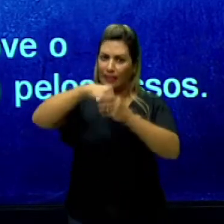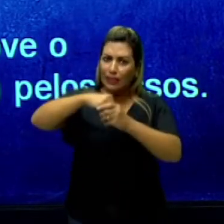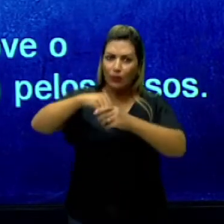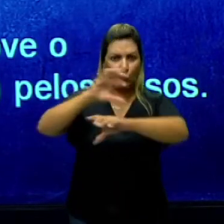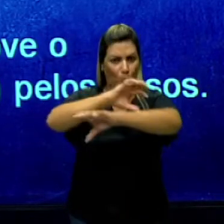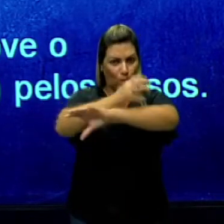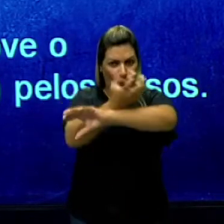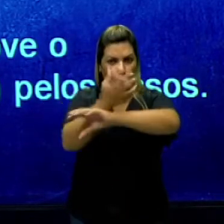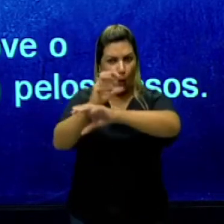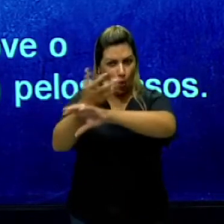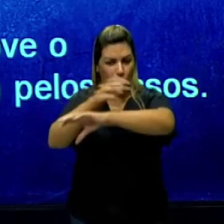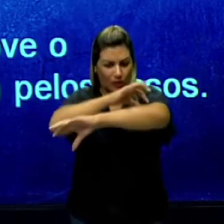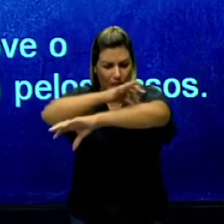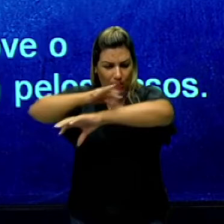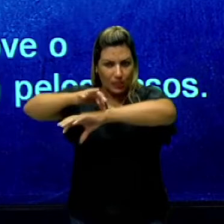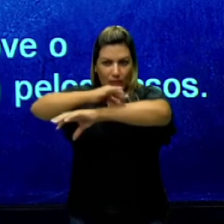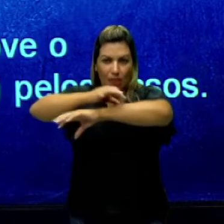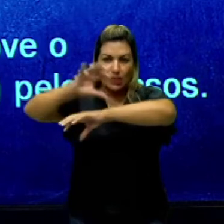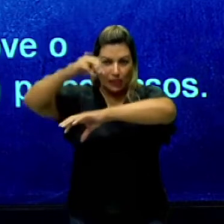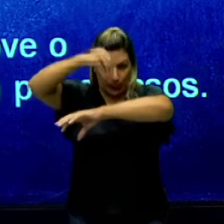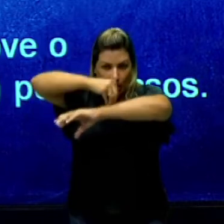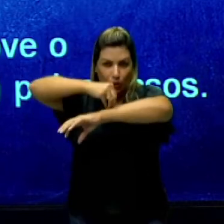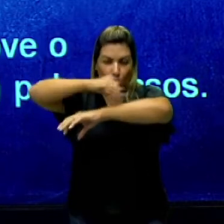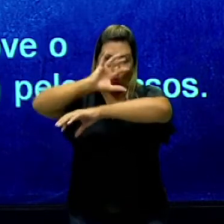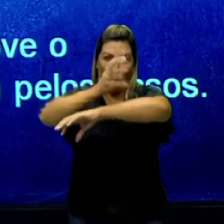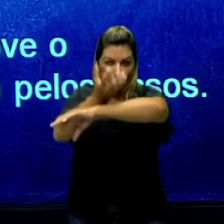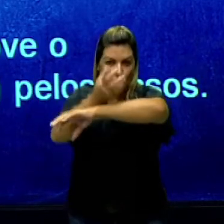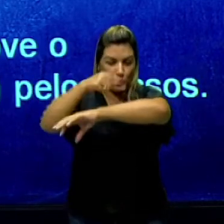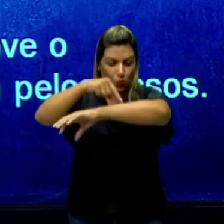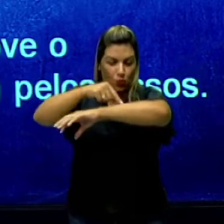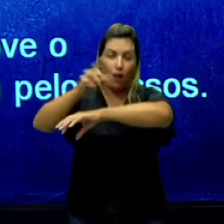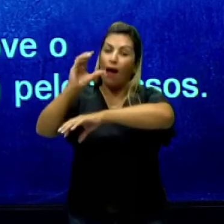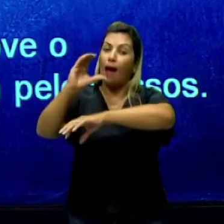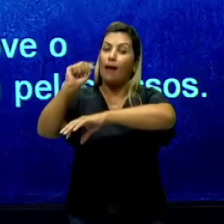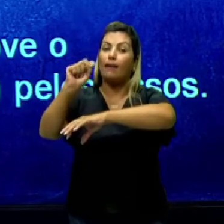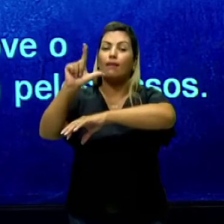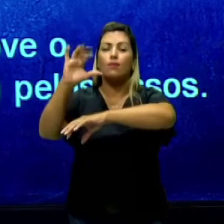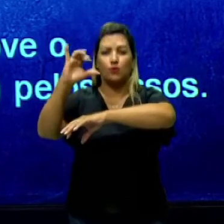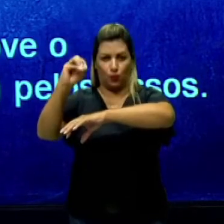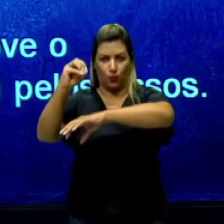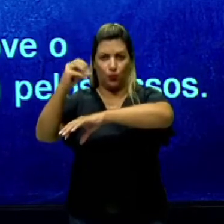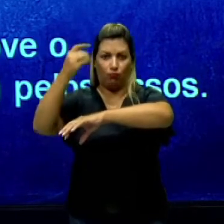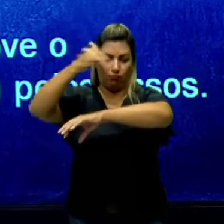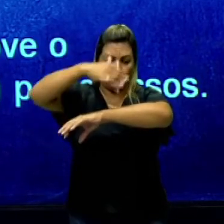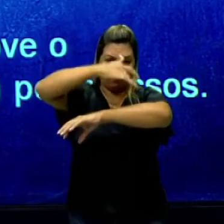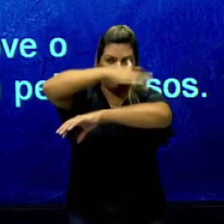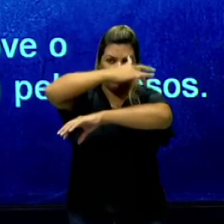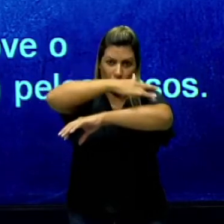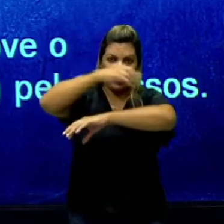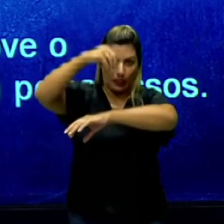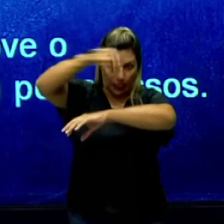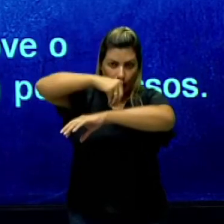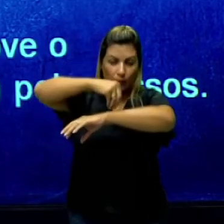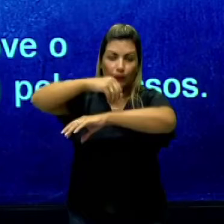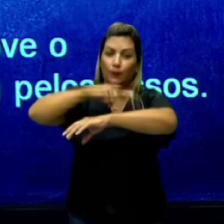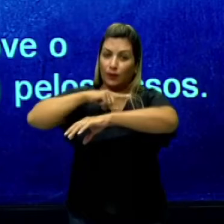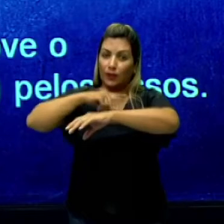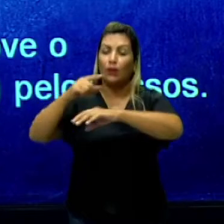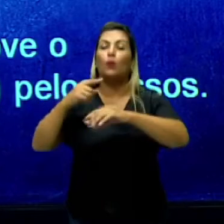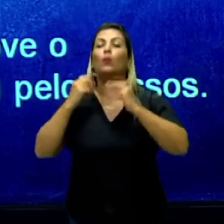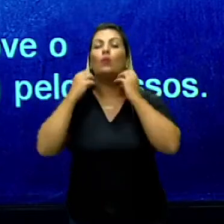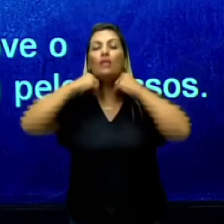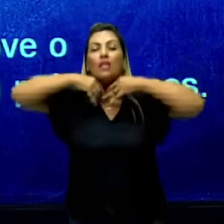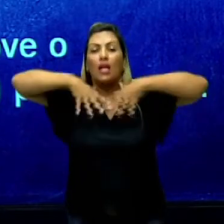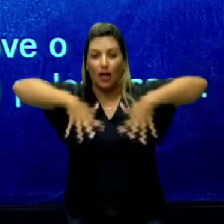osso, fazendo com que o cálcio seja armazenado no osso. Mais para frente, eu vou falar das glândulas paratireoides, a função